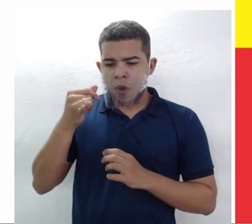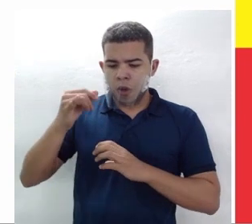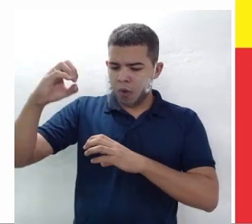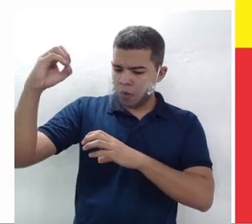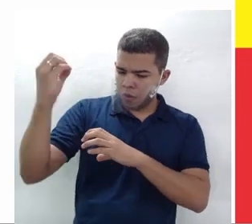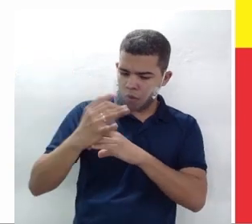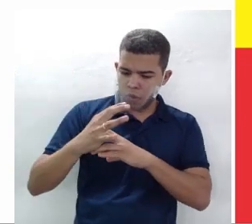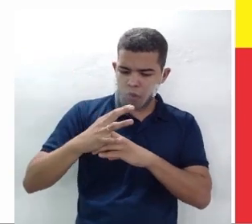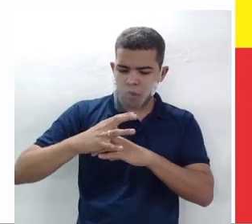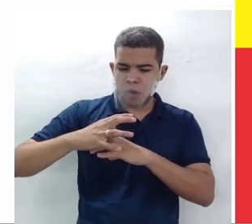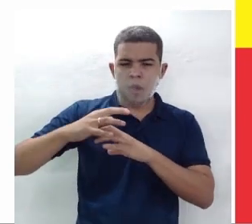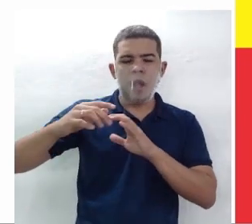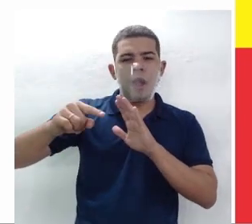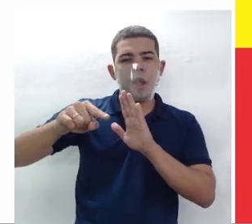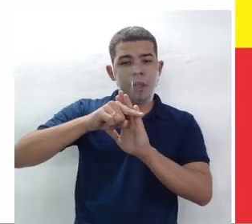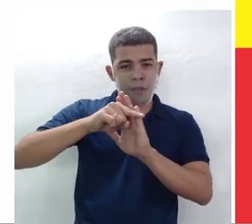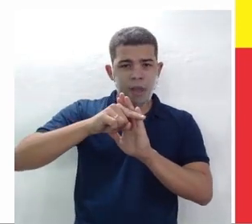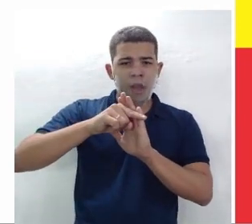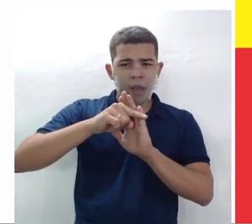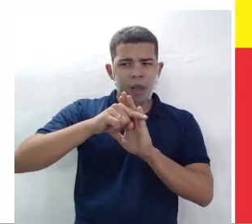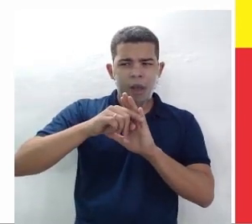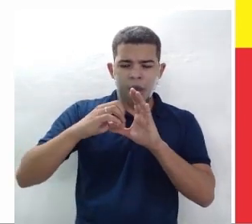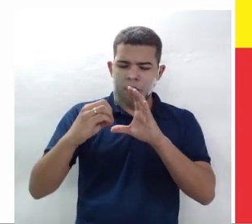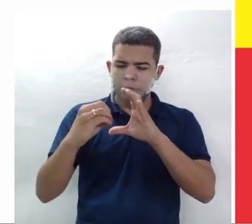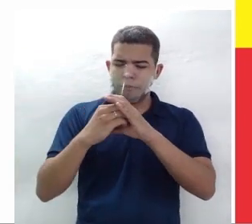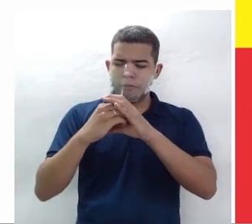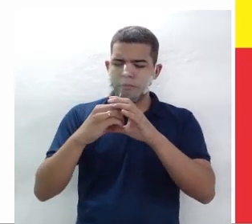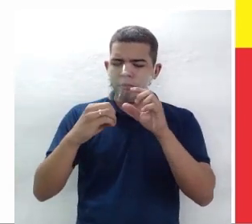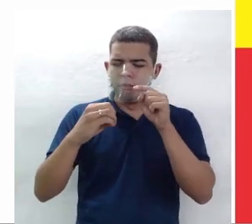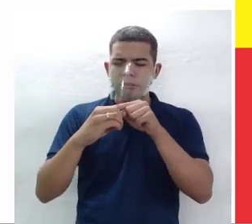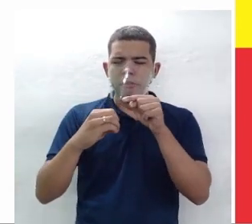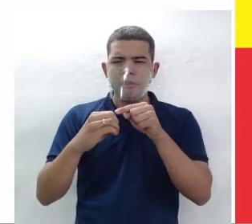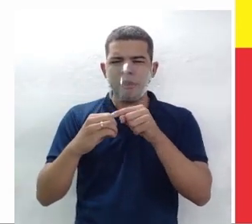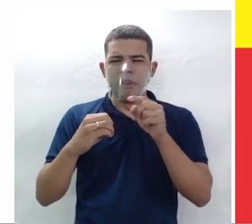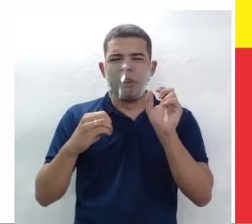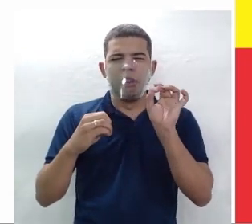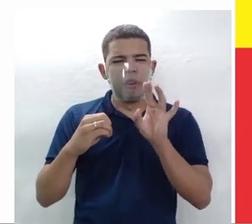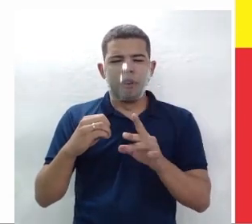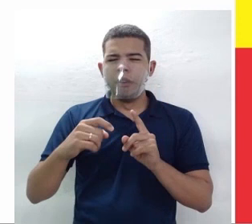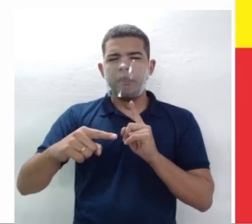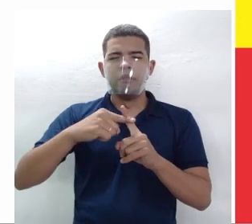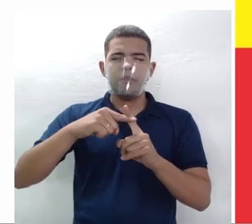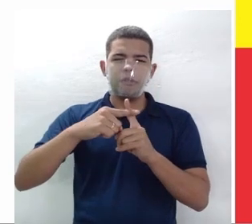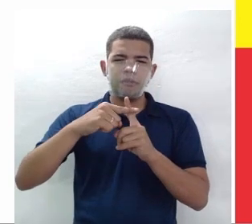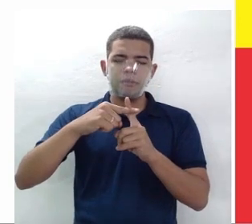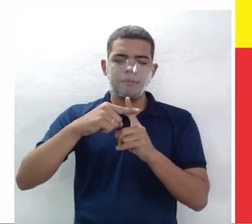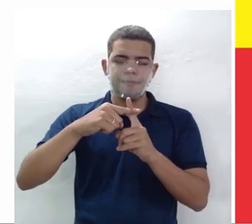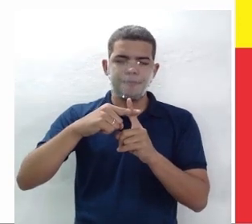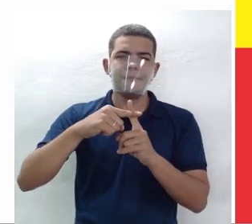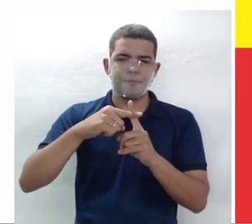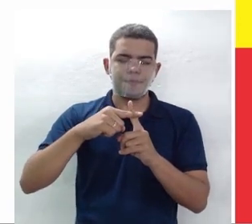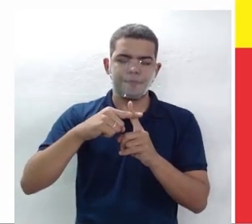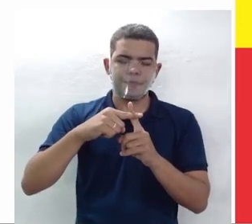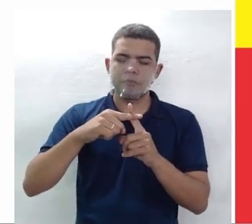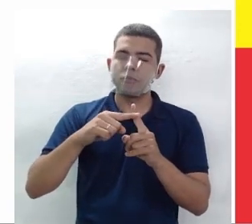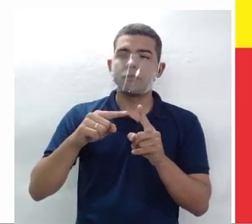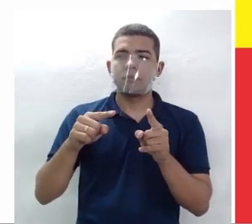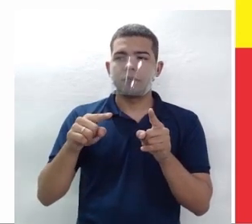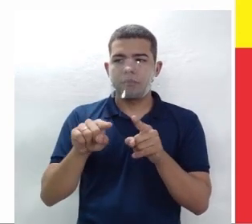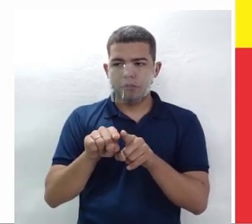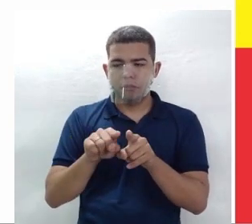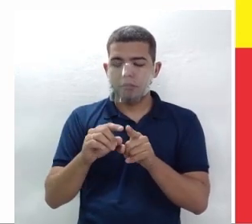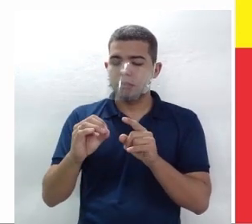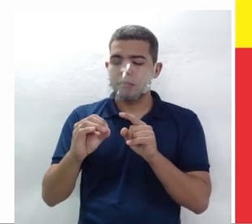são negativas. E dentro do núcleo iremos ter as cargas positivas e as cargas que